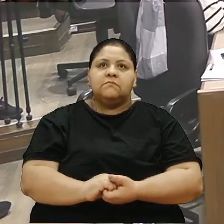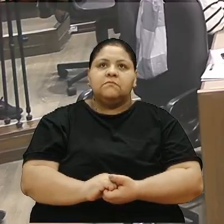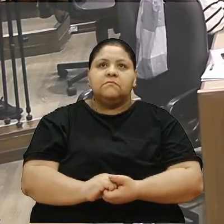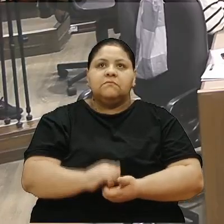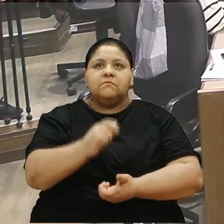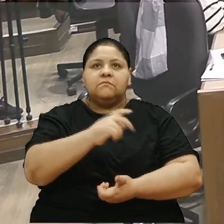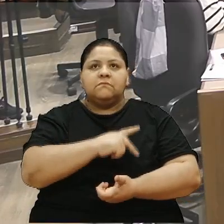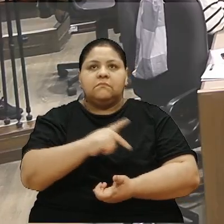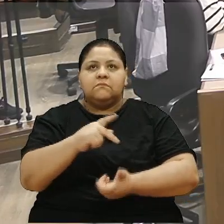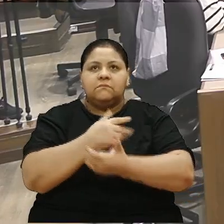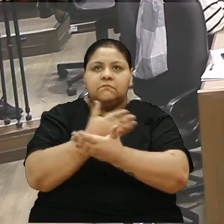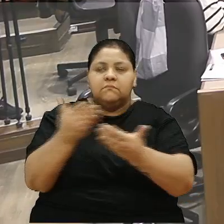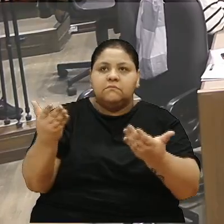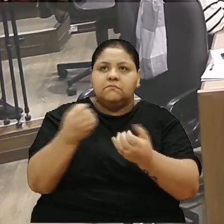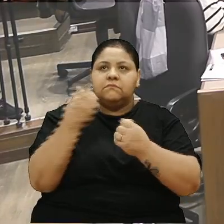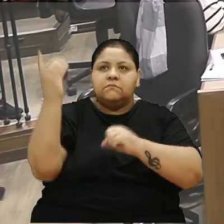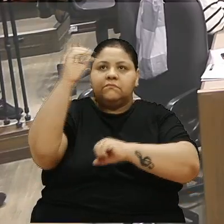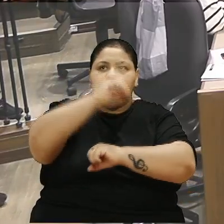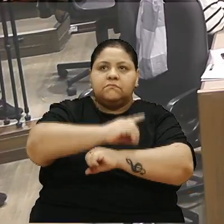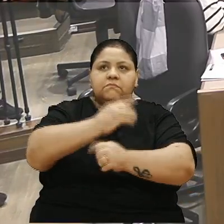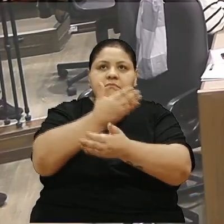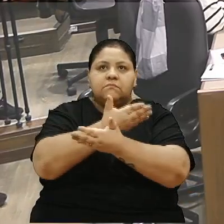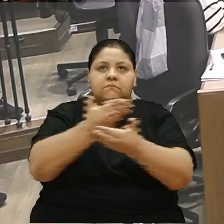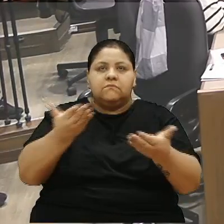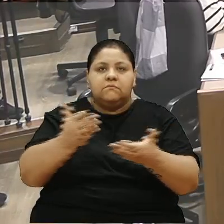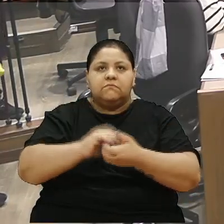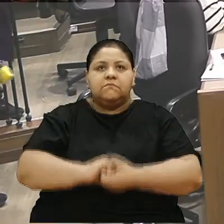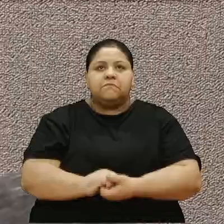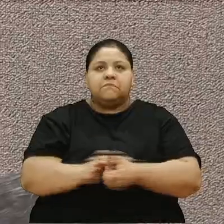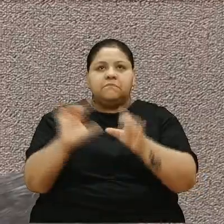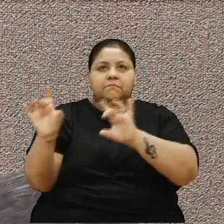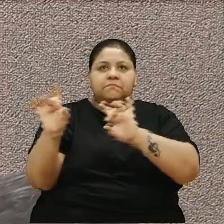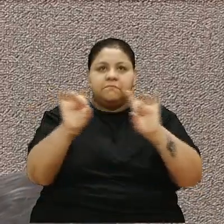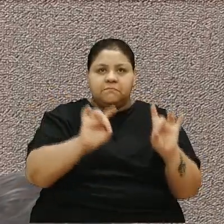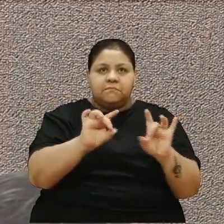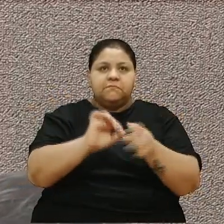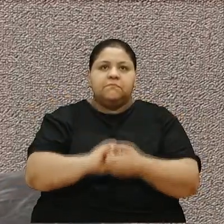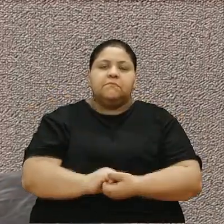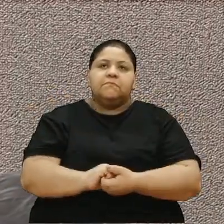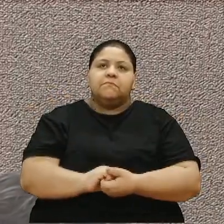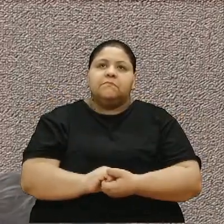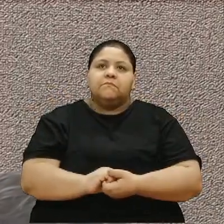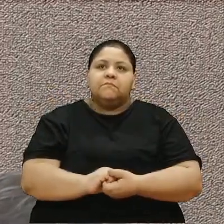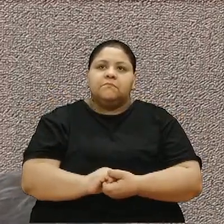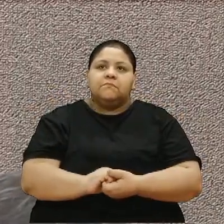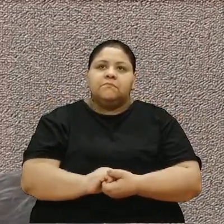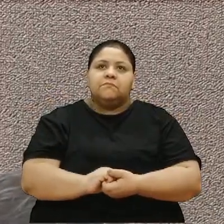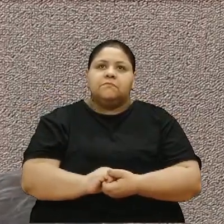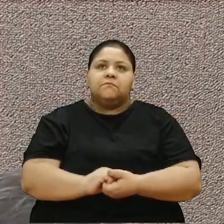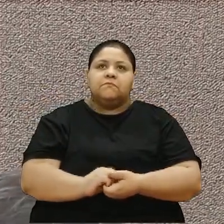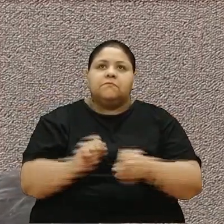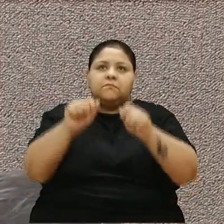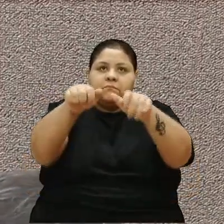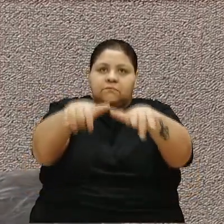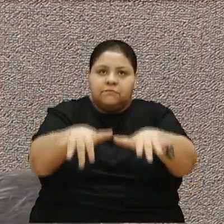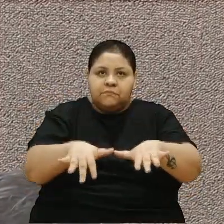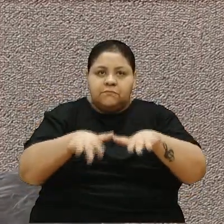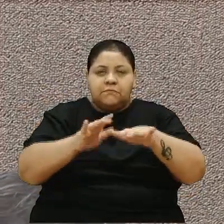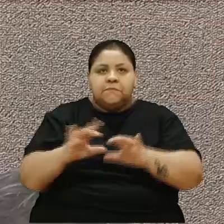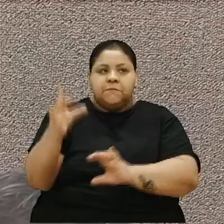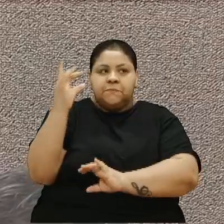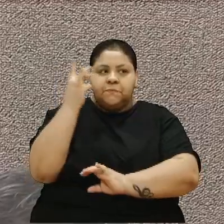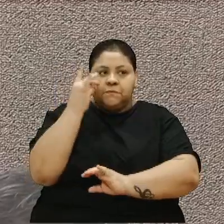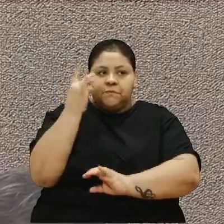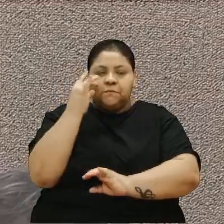Senhor presidente, nobres pares, bom dia a todos que nos assistem aqui pela TV Câmara. O pessoal que está nos acompanhando